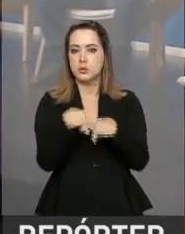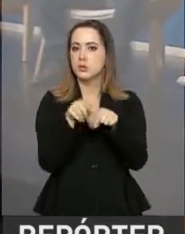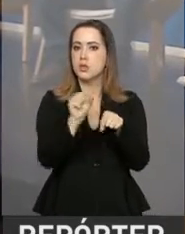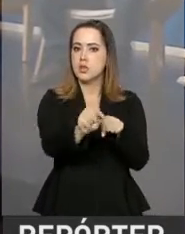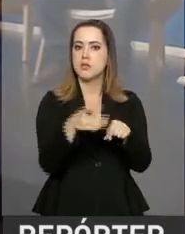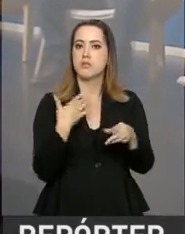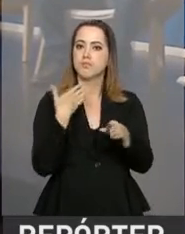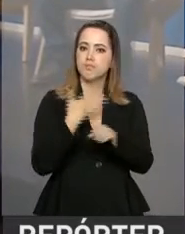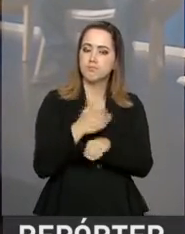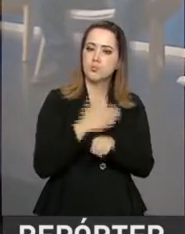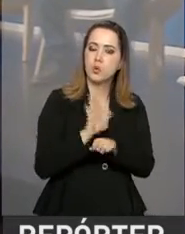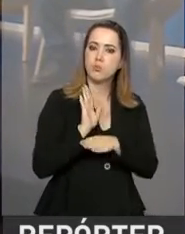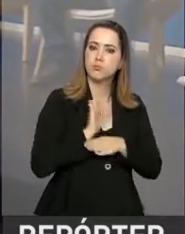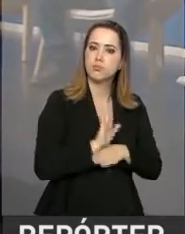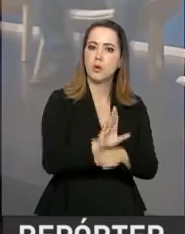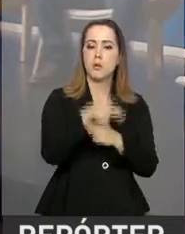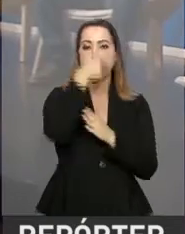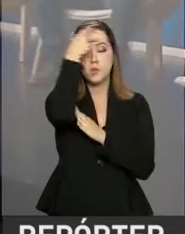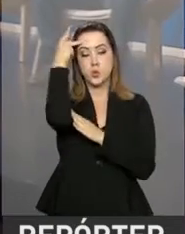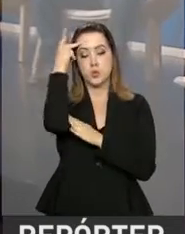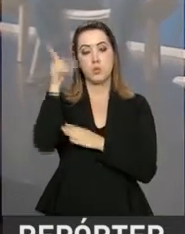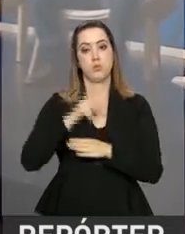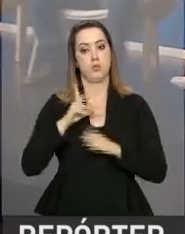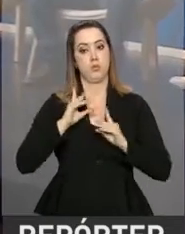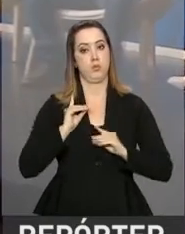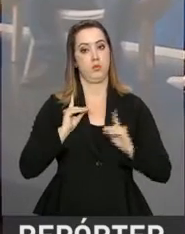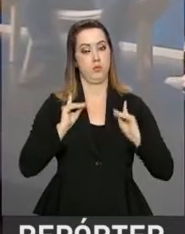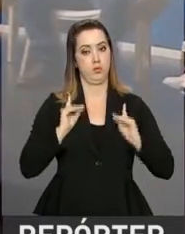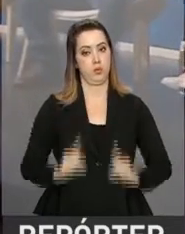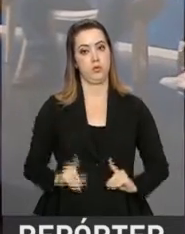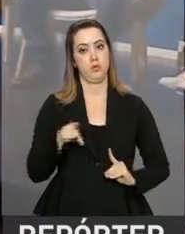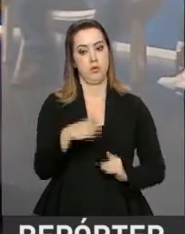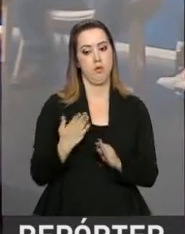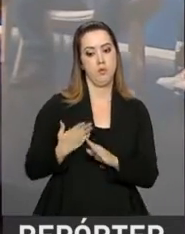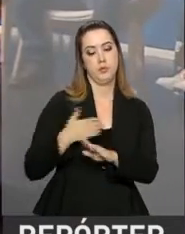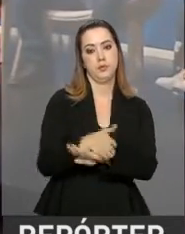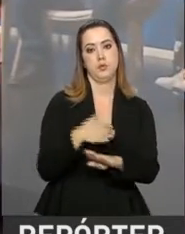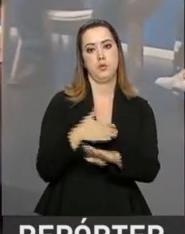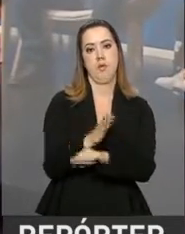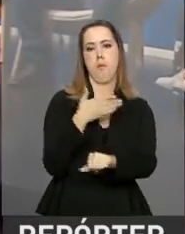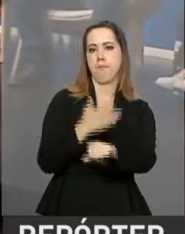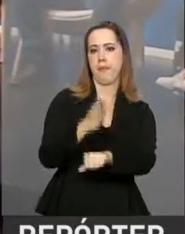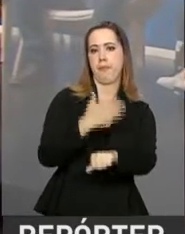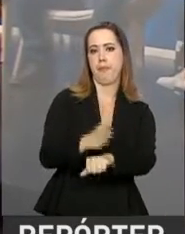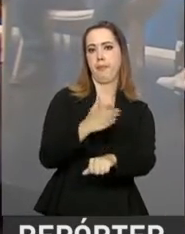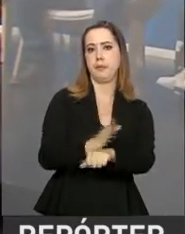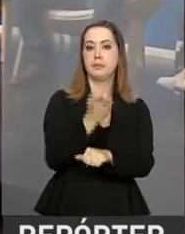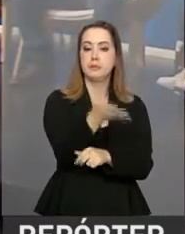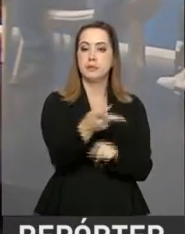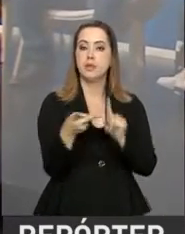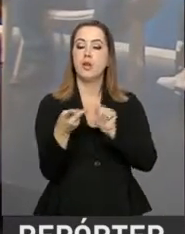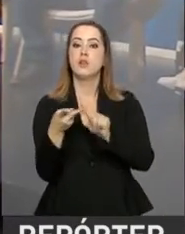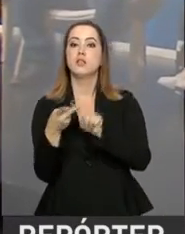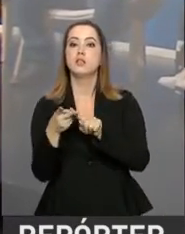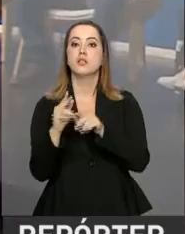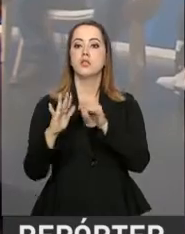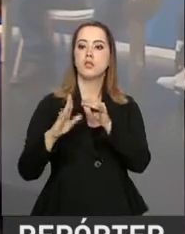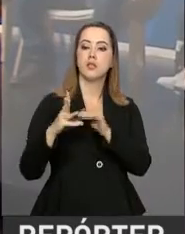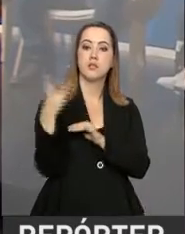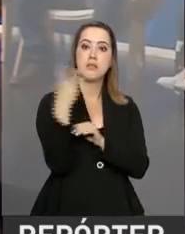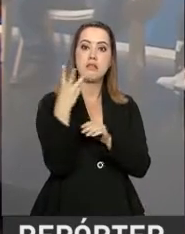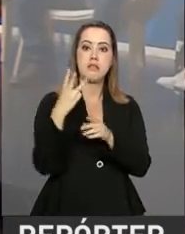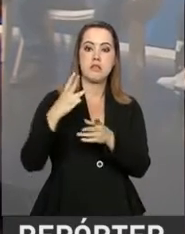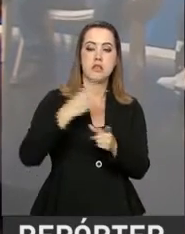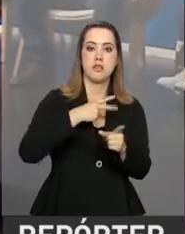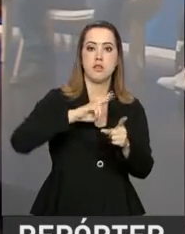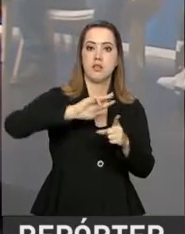nossa comunidade de pessoas com deficiência que estão se envolvendo na atividade do alto rendimento. E também a gente conseguiu triplicar os recursos vindos